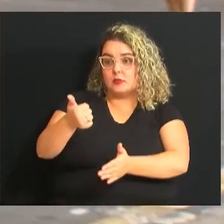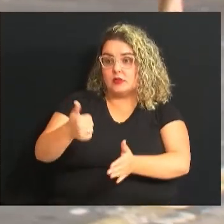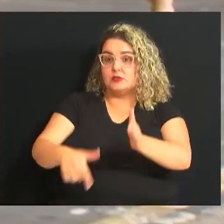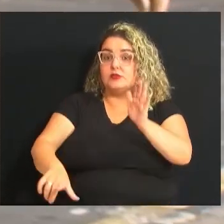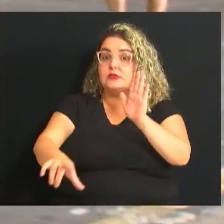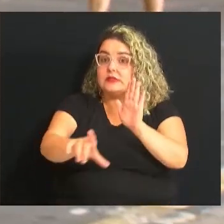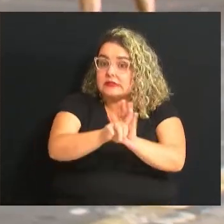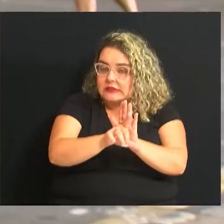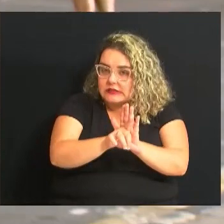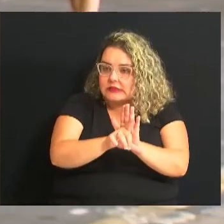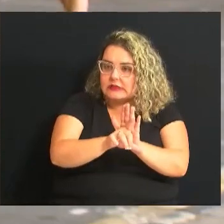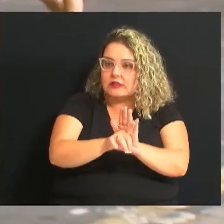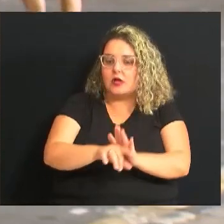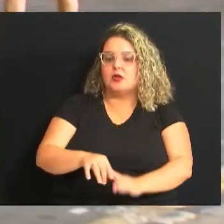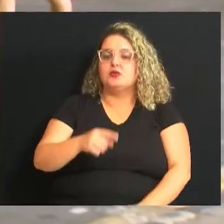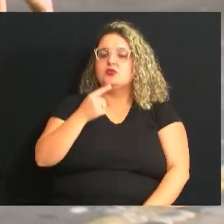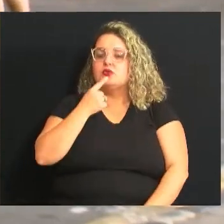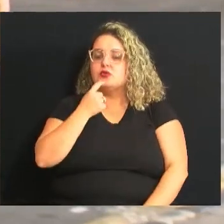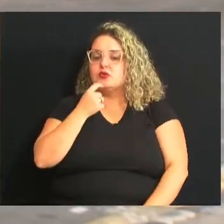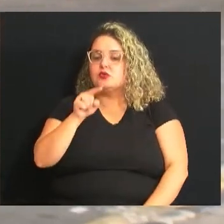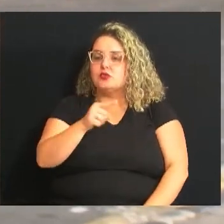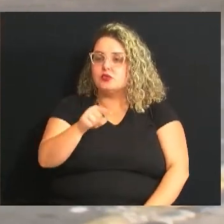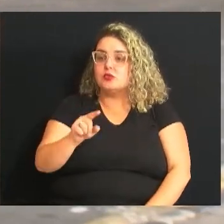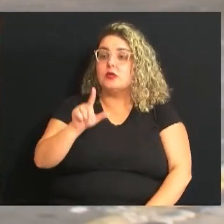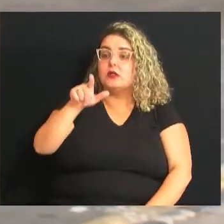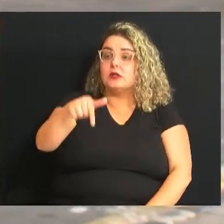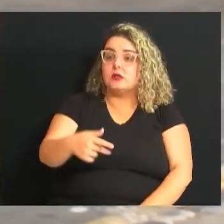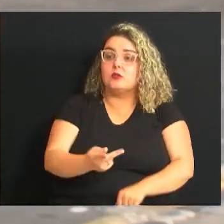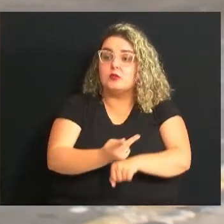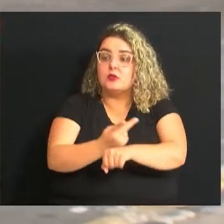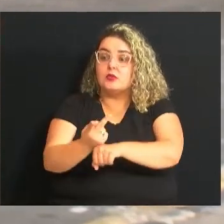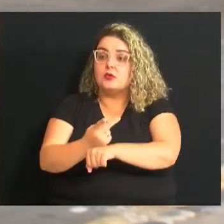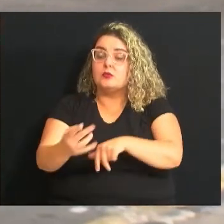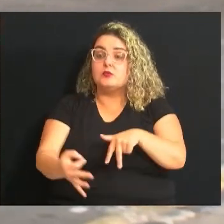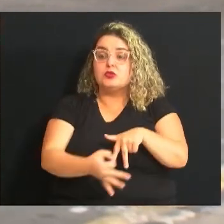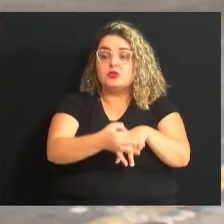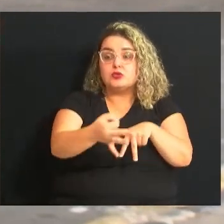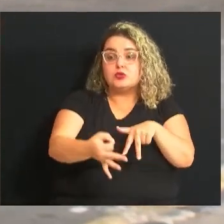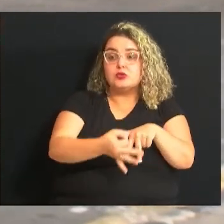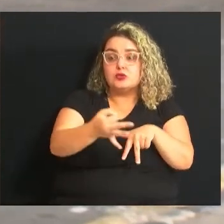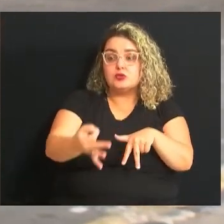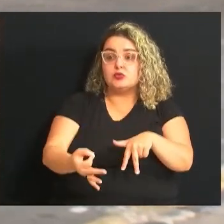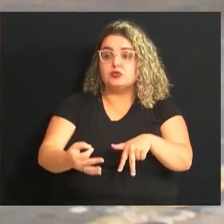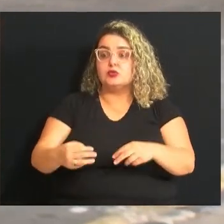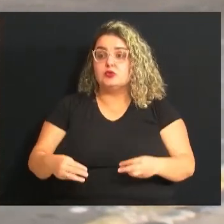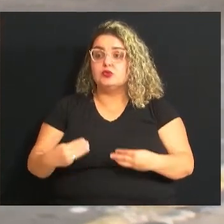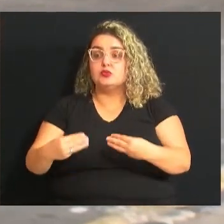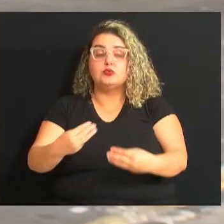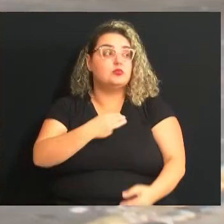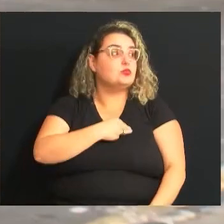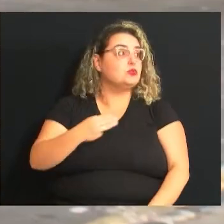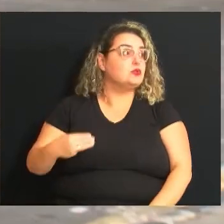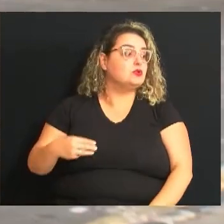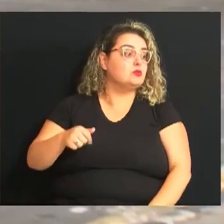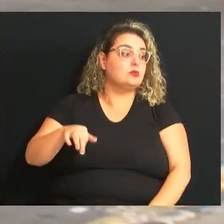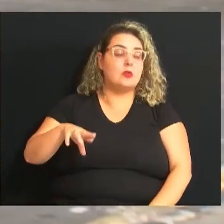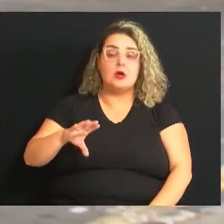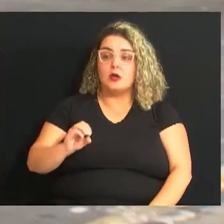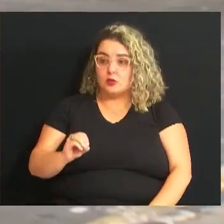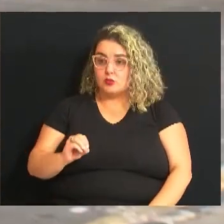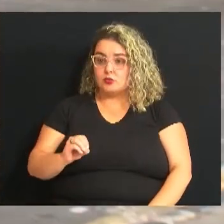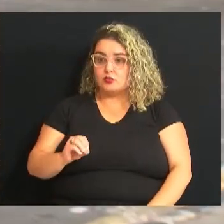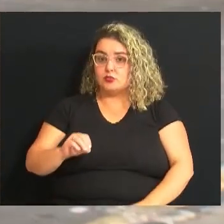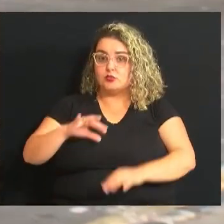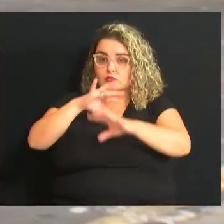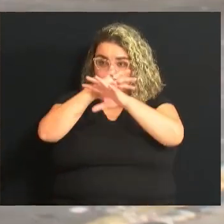da legalidade dos feriados municipais. Depois nós fomos buscar um parecer do ministro Marco Aurélio de Mello,